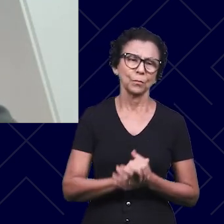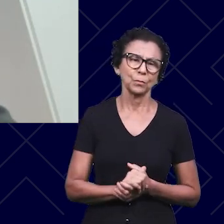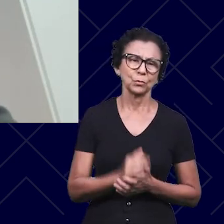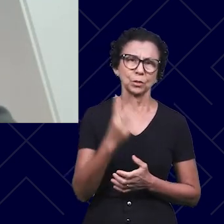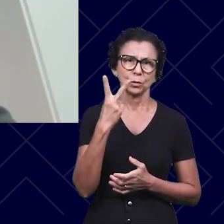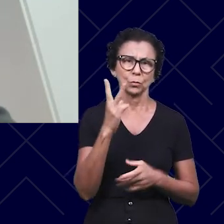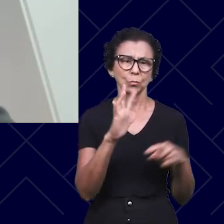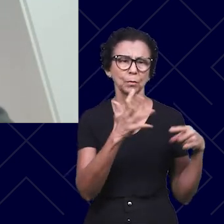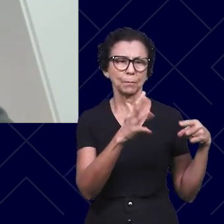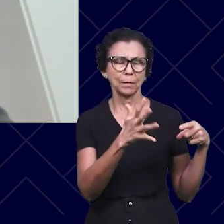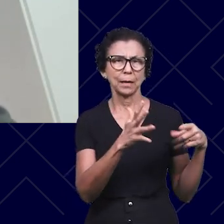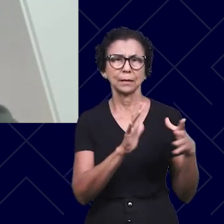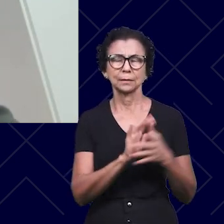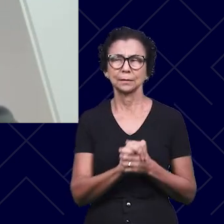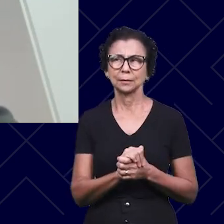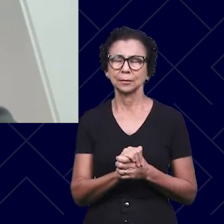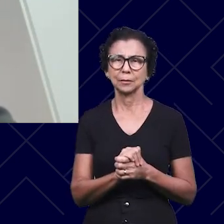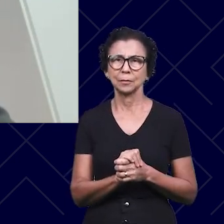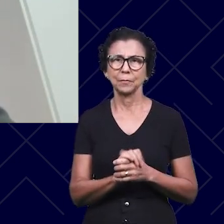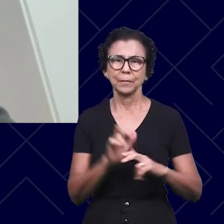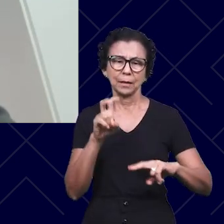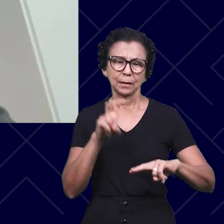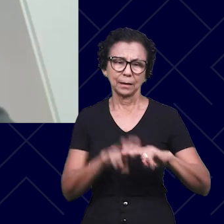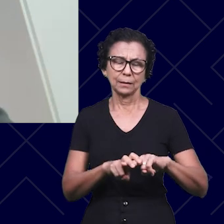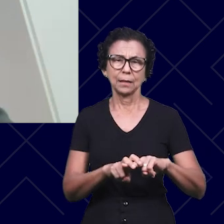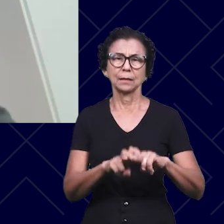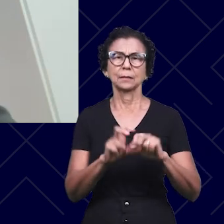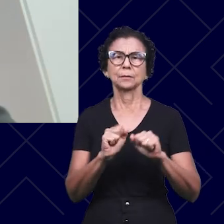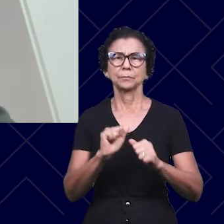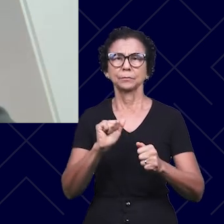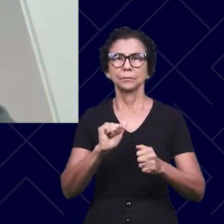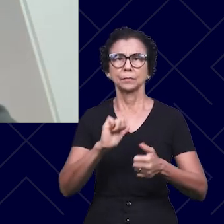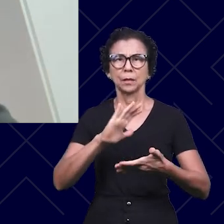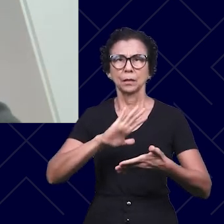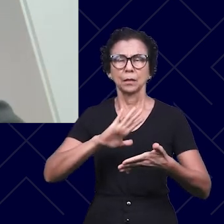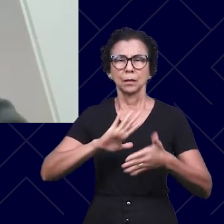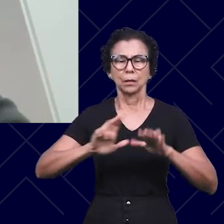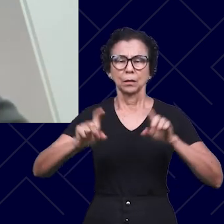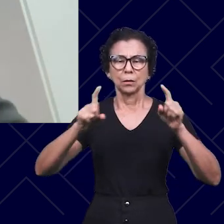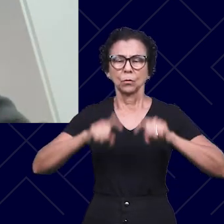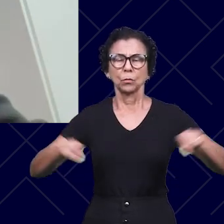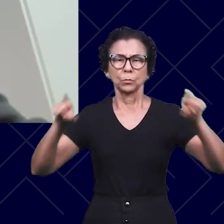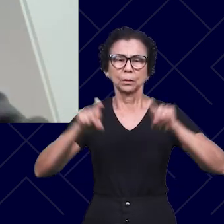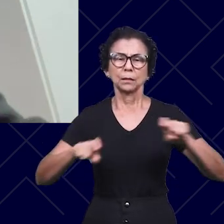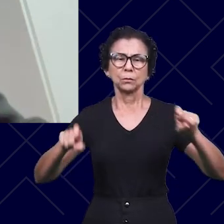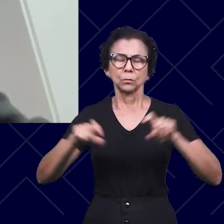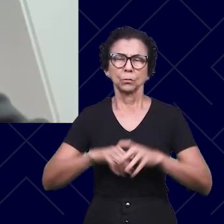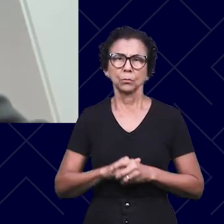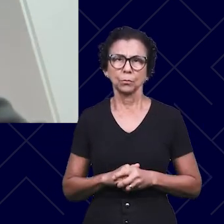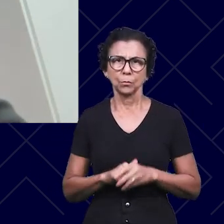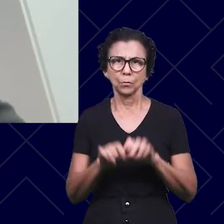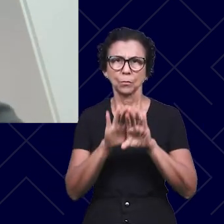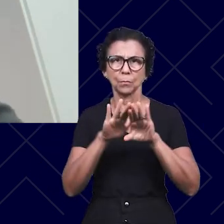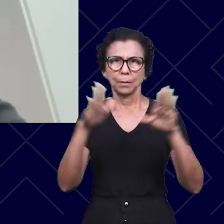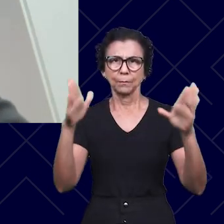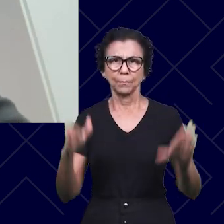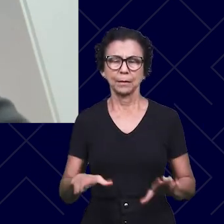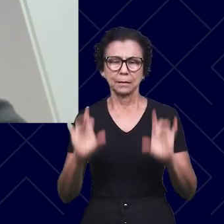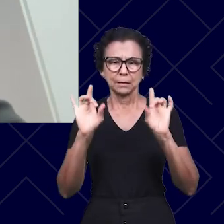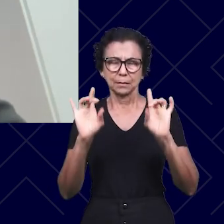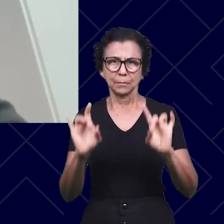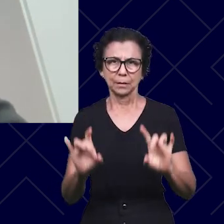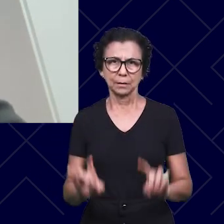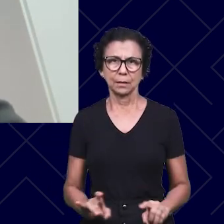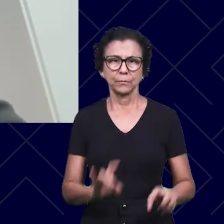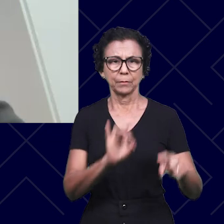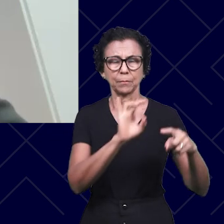colocar dentro, as máquinas, a cadeira, um computador, uma mesa, né? Uma mesa que seja específica para a máquina,